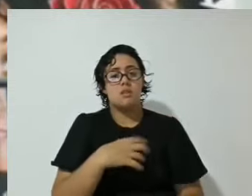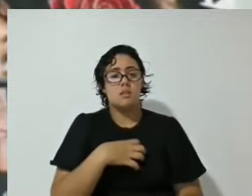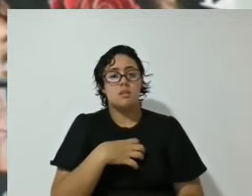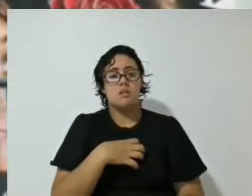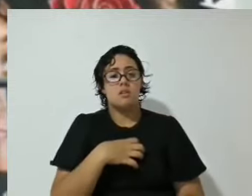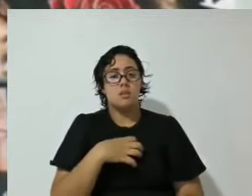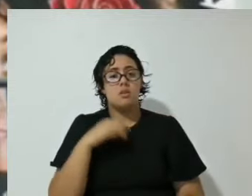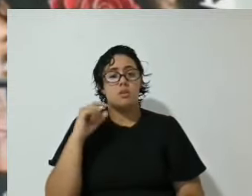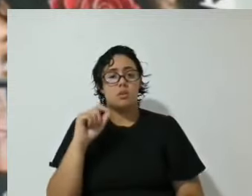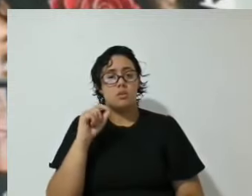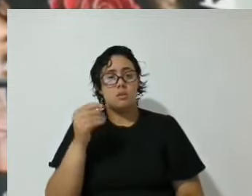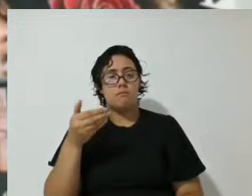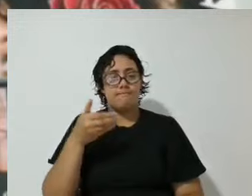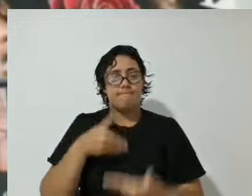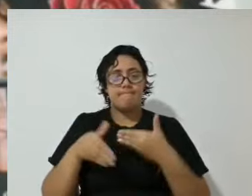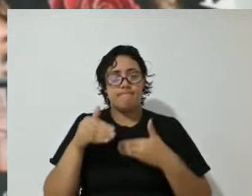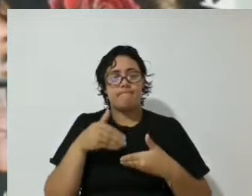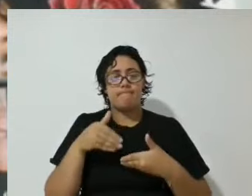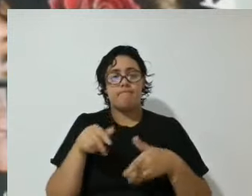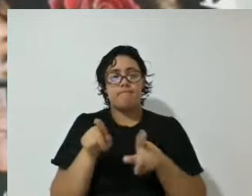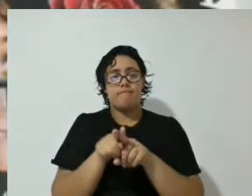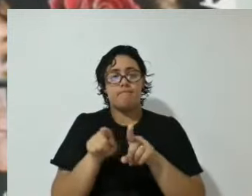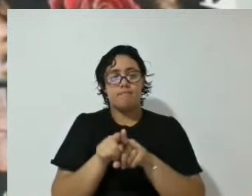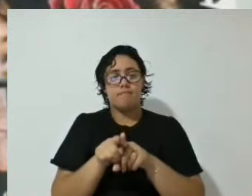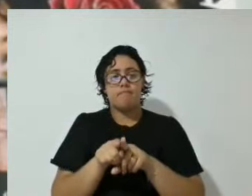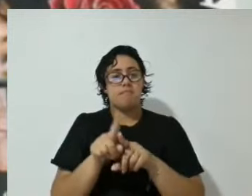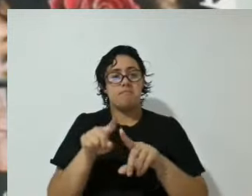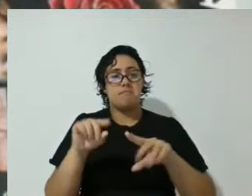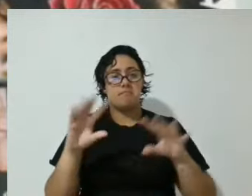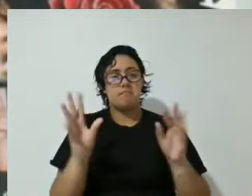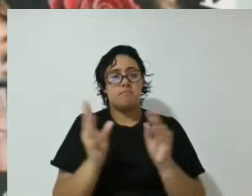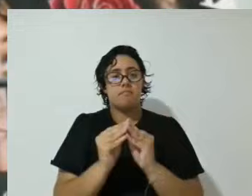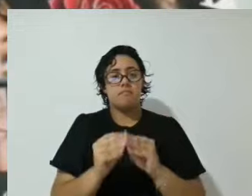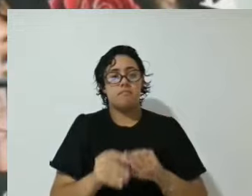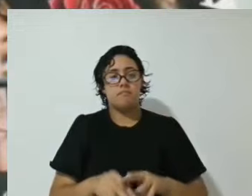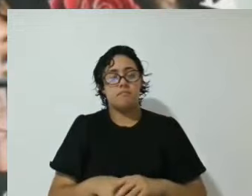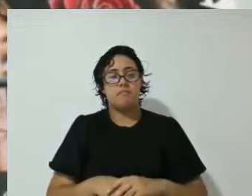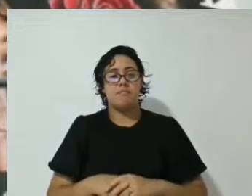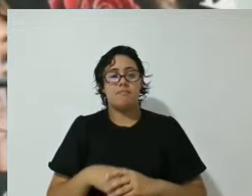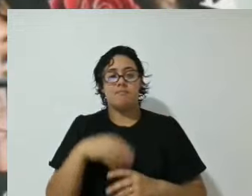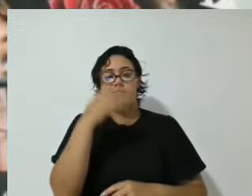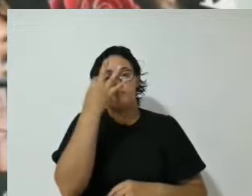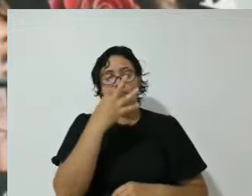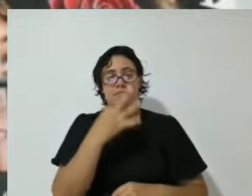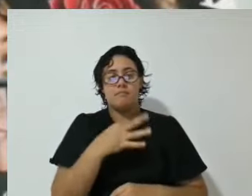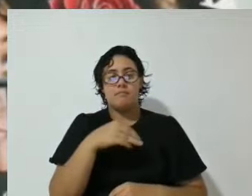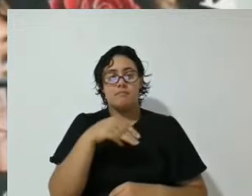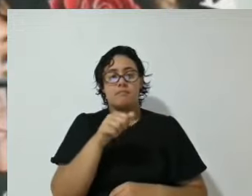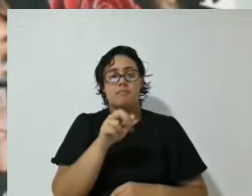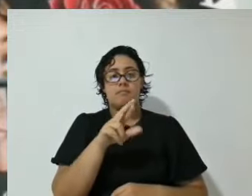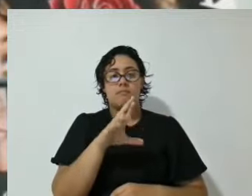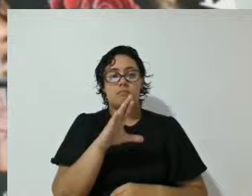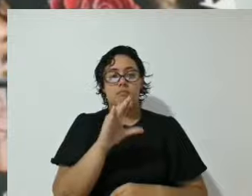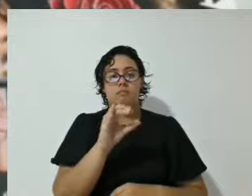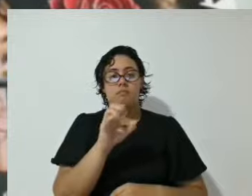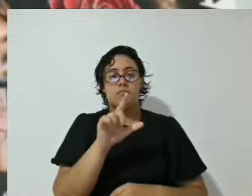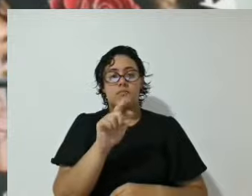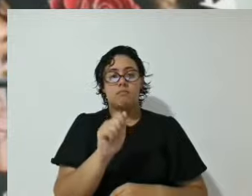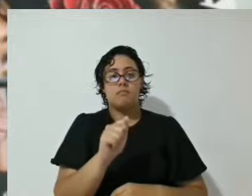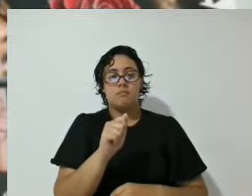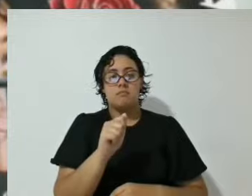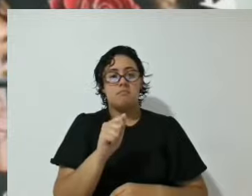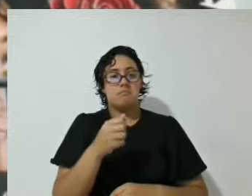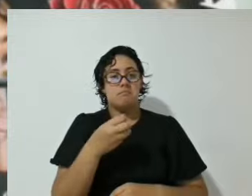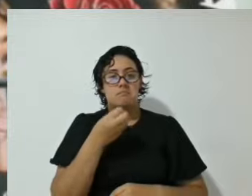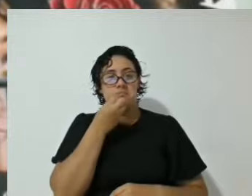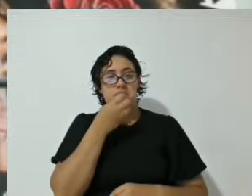principalmente cuidadas. É isso. Ah, que lindo, Marcele, pertencentes, né? Com Muito certeza.